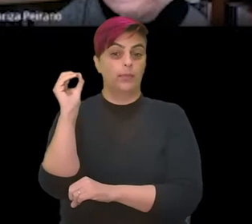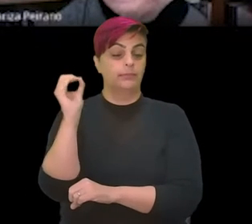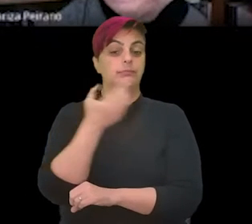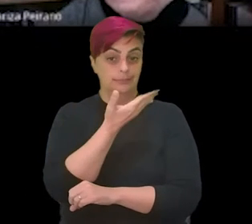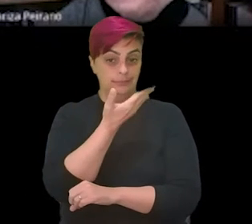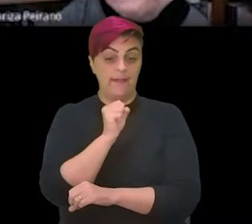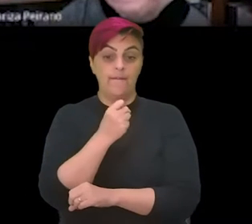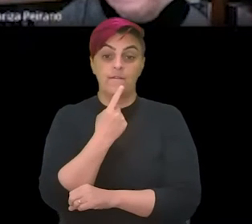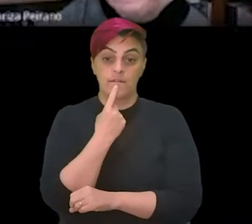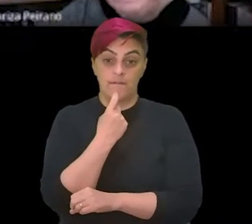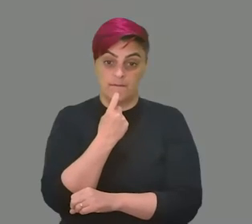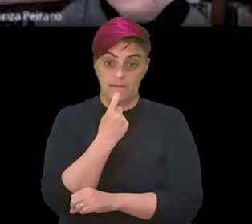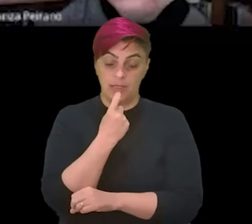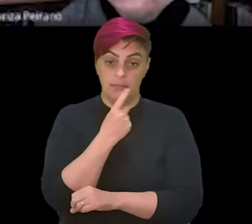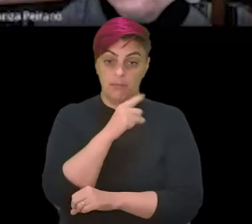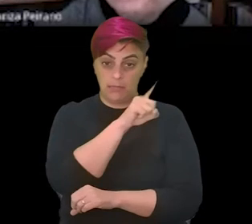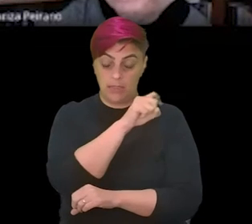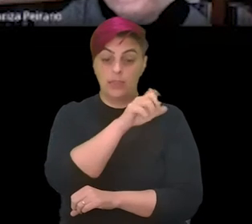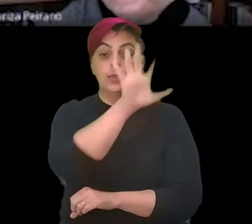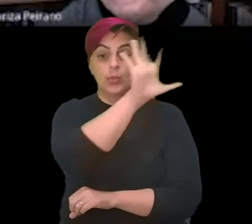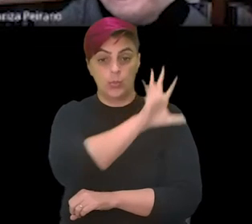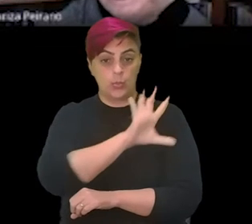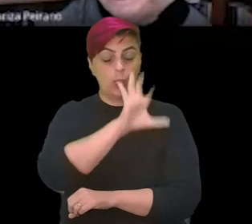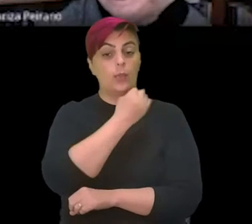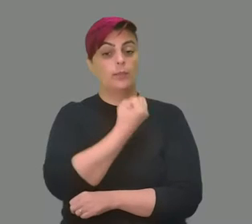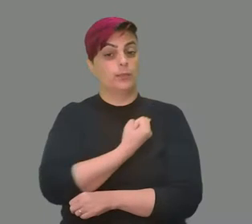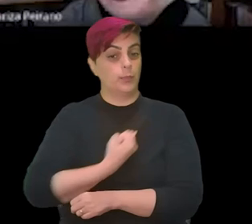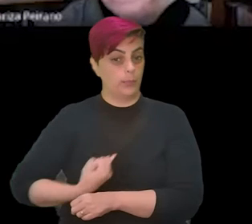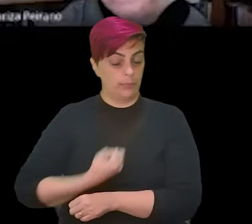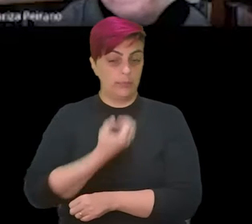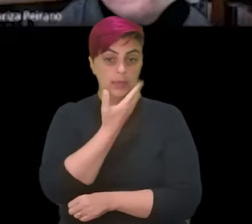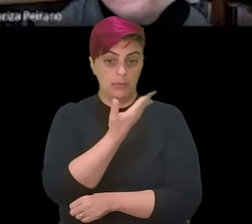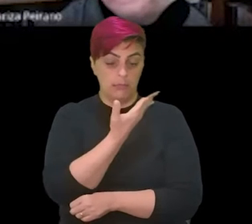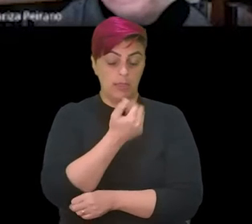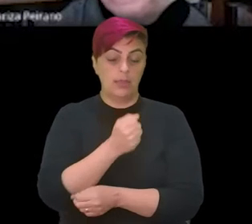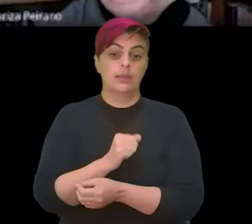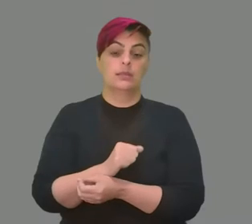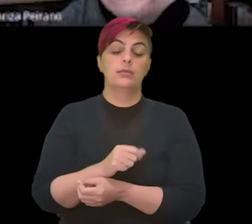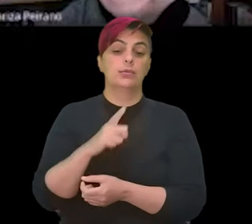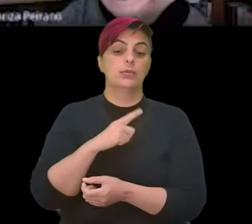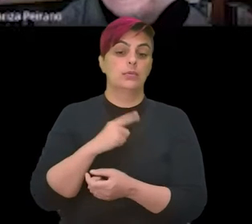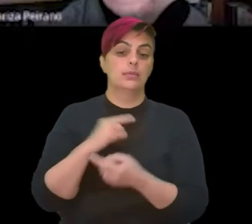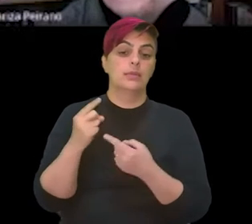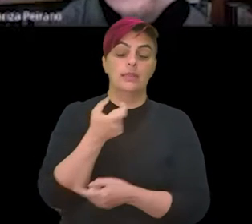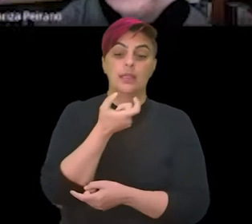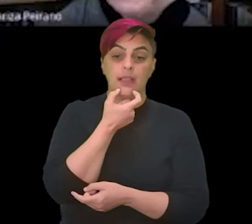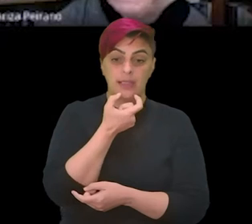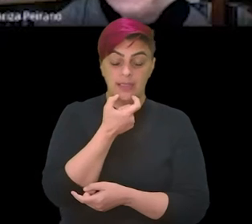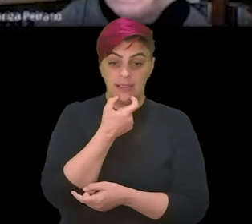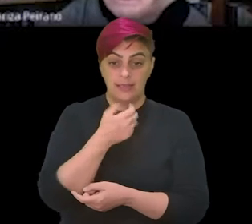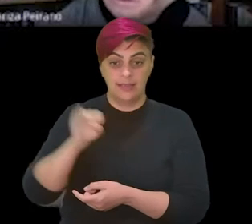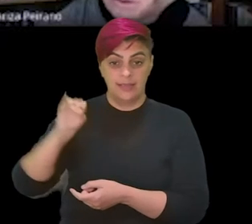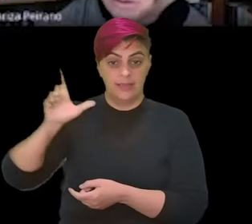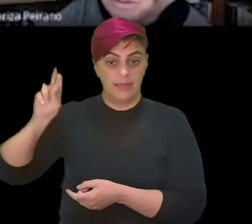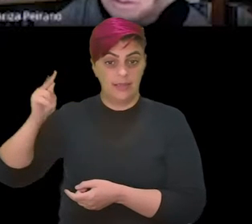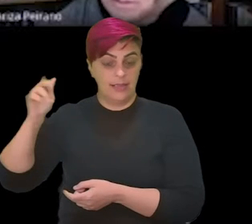marcadas, né, as regiões do Império Britânico, e a gente pode ver a Inglaterra e